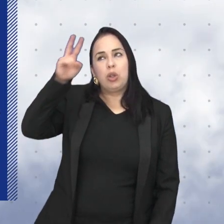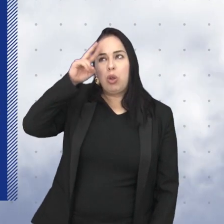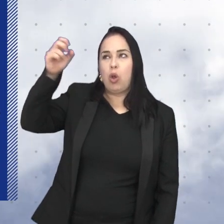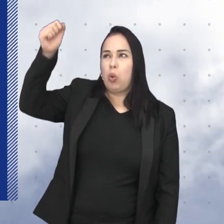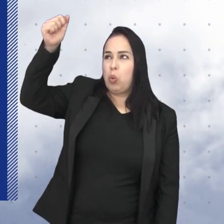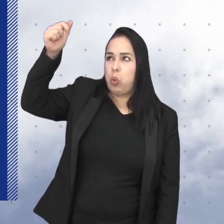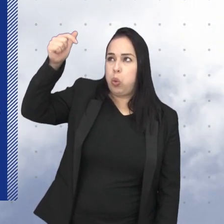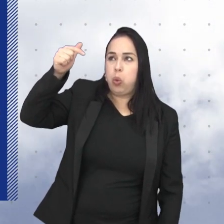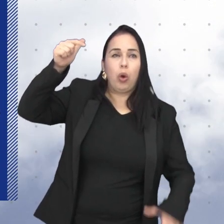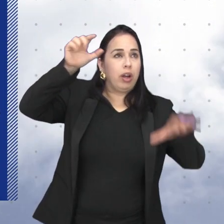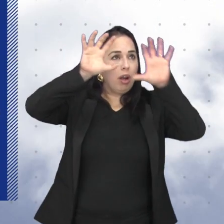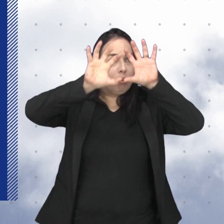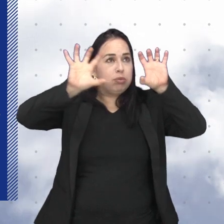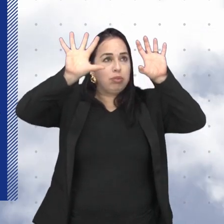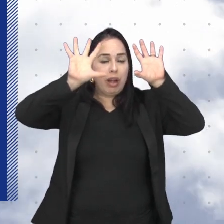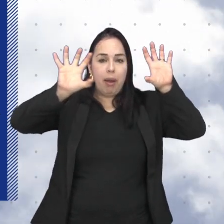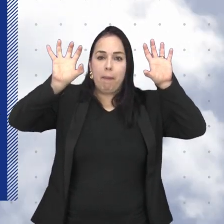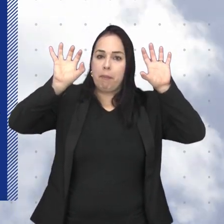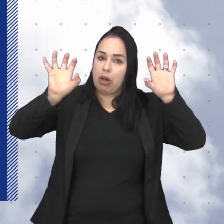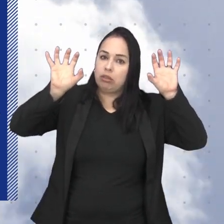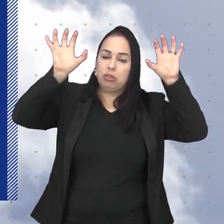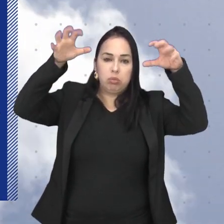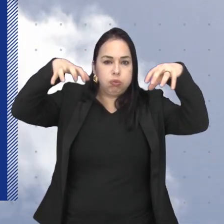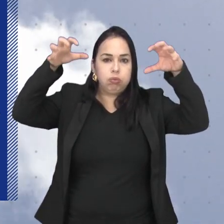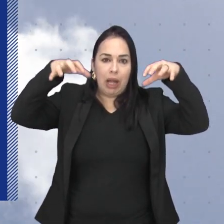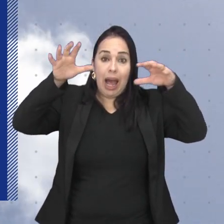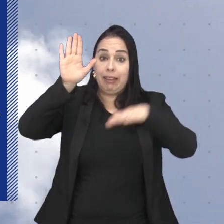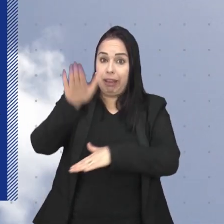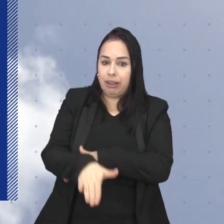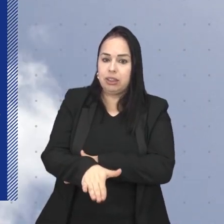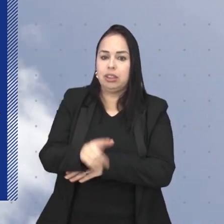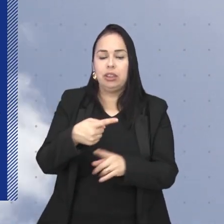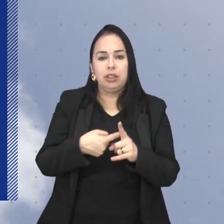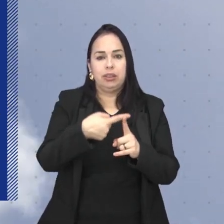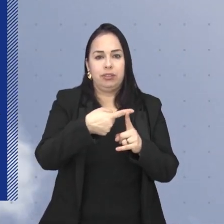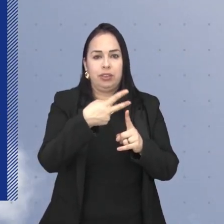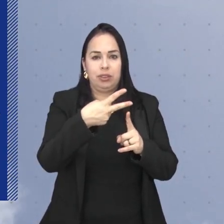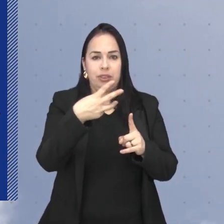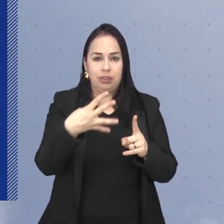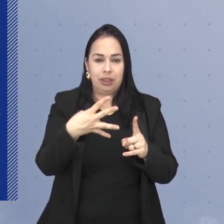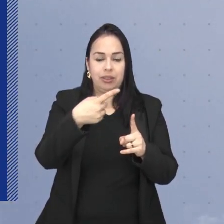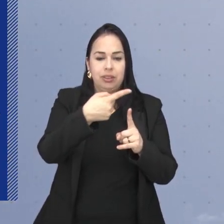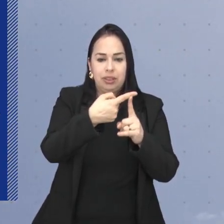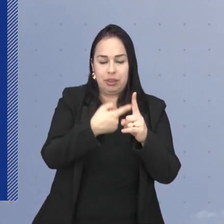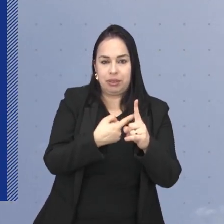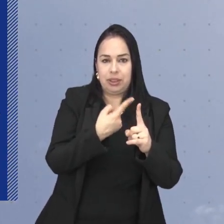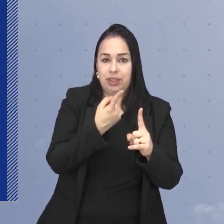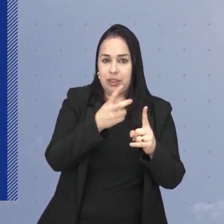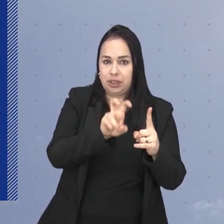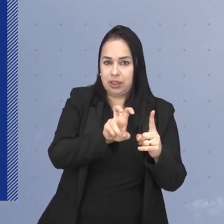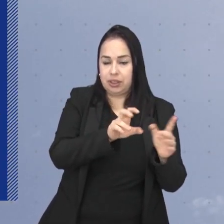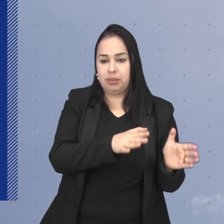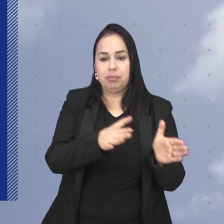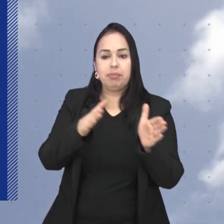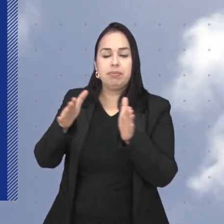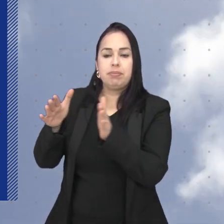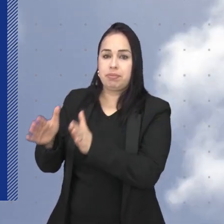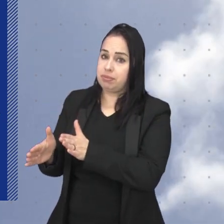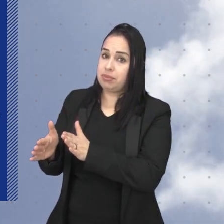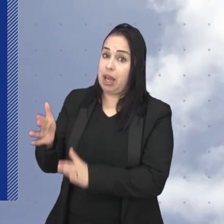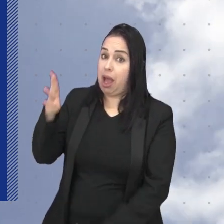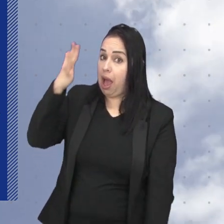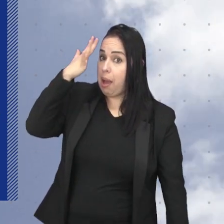Segunda-feira de sol com muitas nuvens. Pode ocorrer pancadas de chuva ao fim da tarde. A máxima para hoje é de 24 graus e a mínima